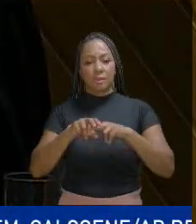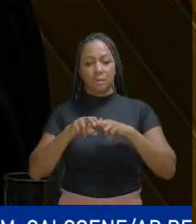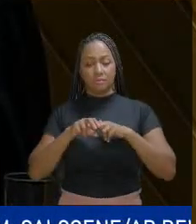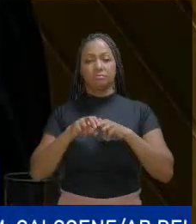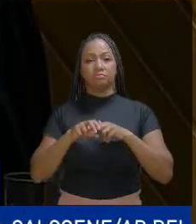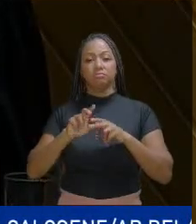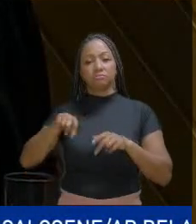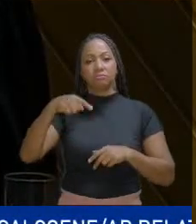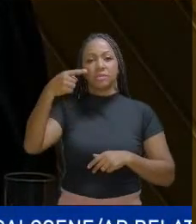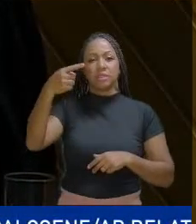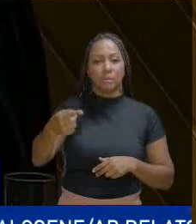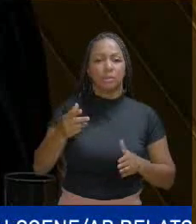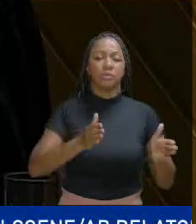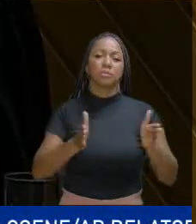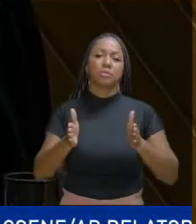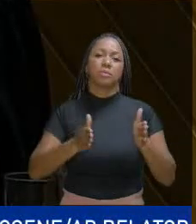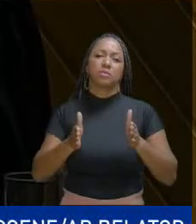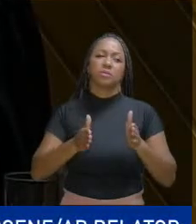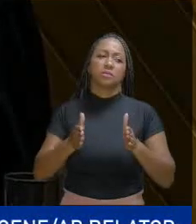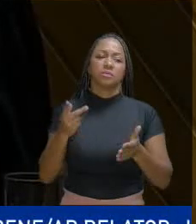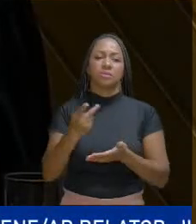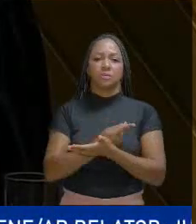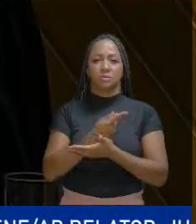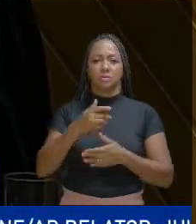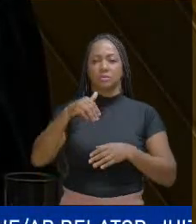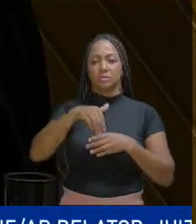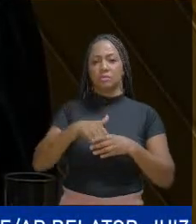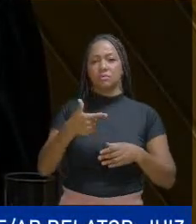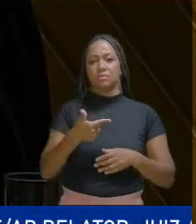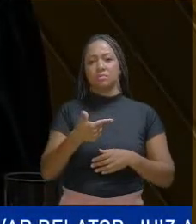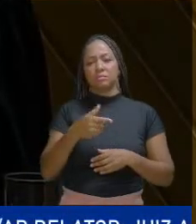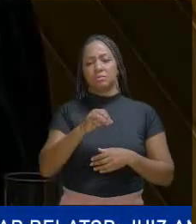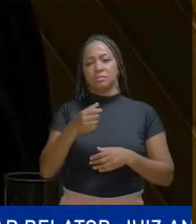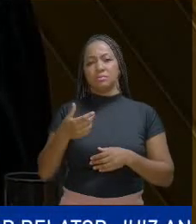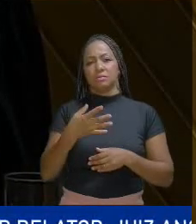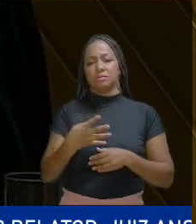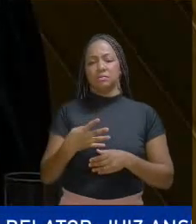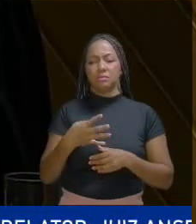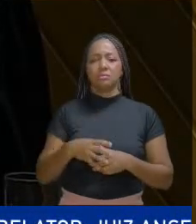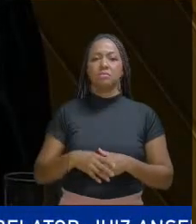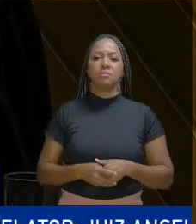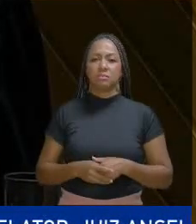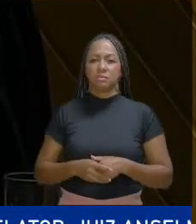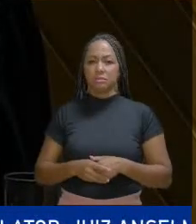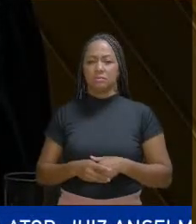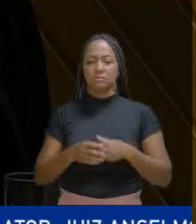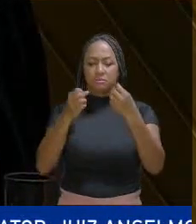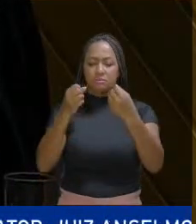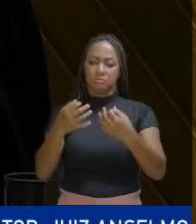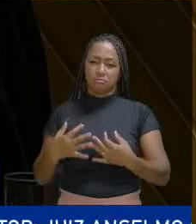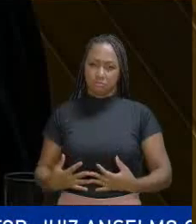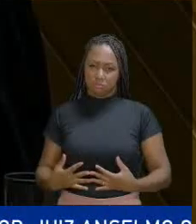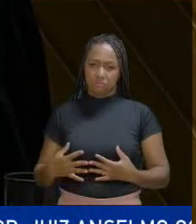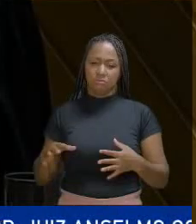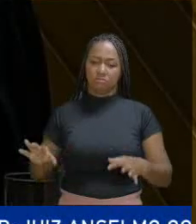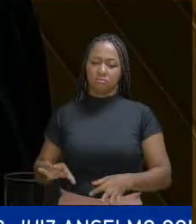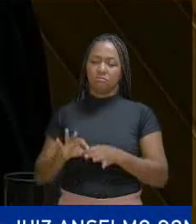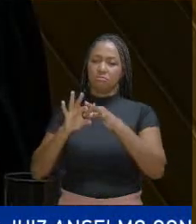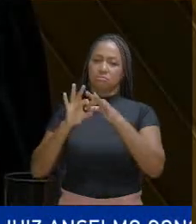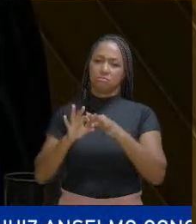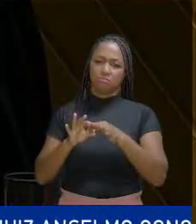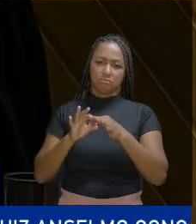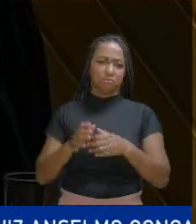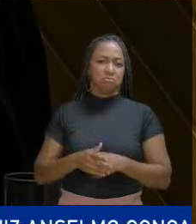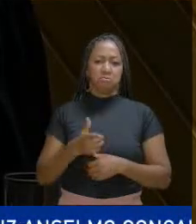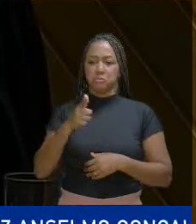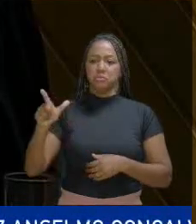ter sido emitido apenas após a realização das eleições municipais de 2024. Diante disso, considerando que a parte